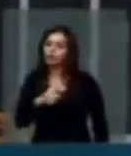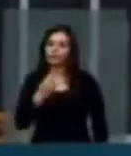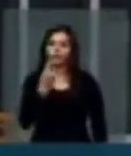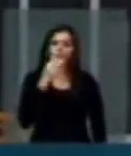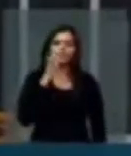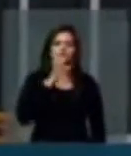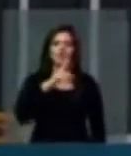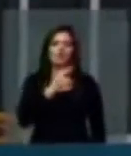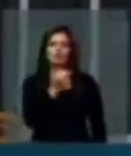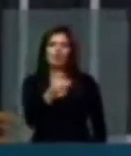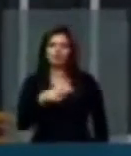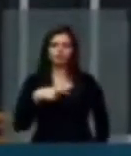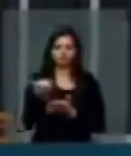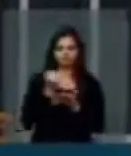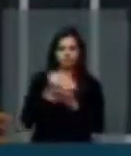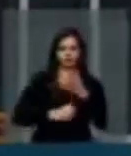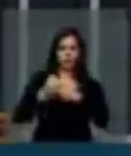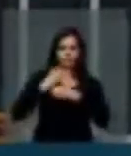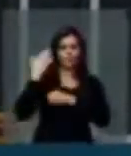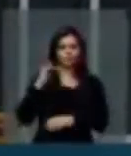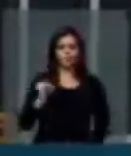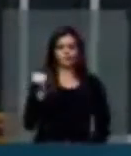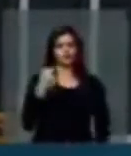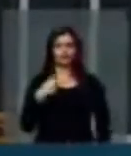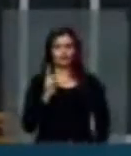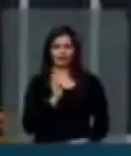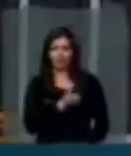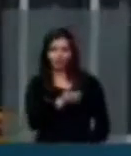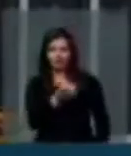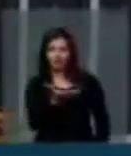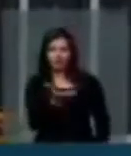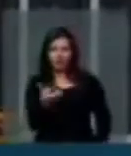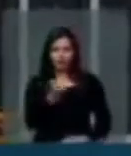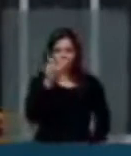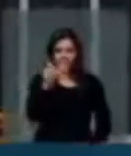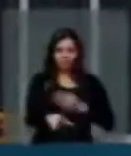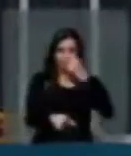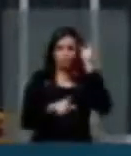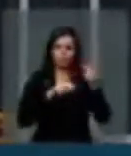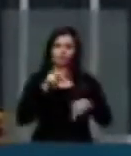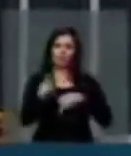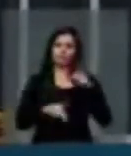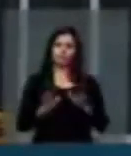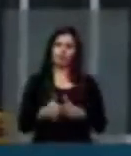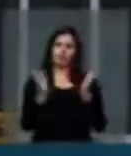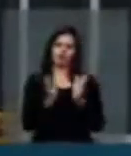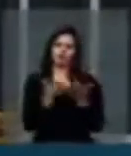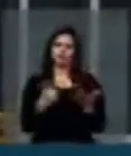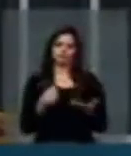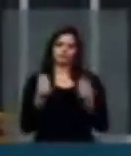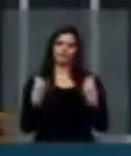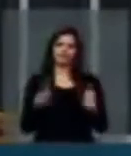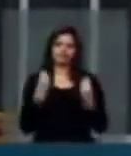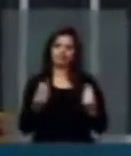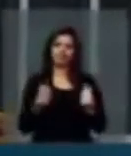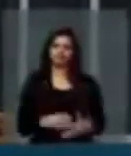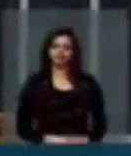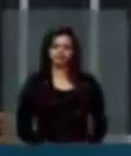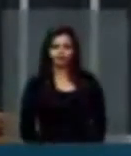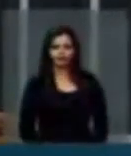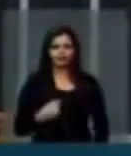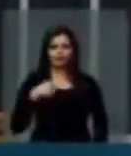1 trilhão de reais. Arrecadou no ano passado. E mesmo assim quer cobrar de quem mais precisa, quem tem menos. É aqui que nós